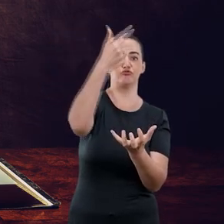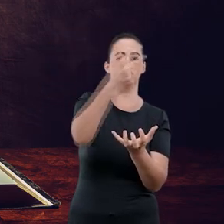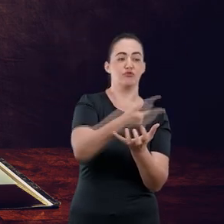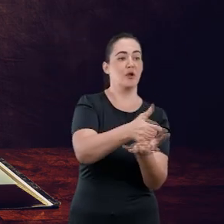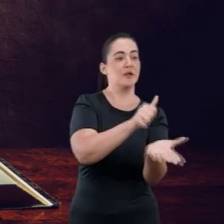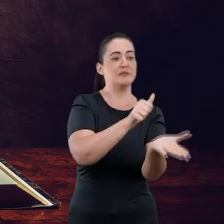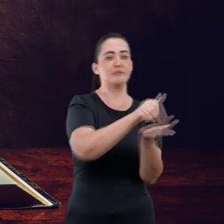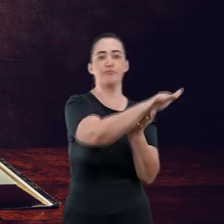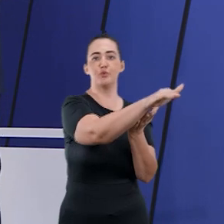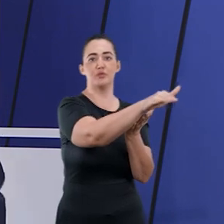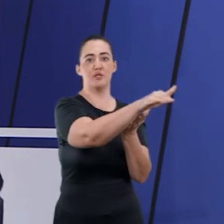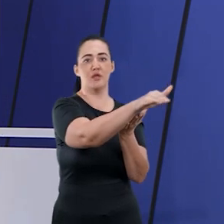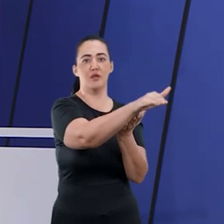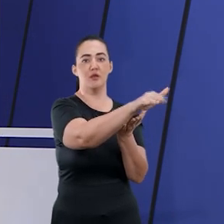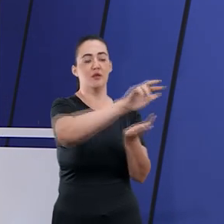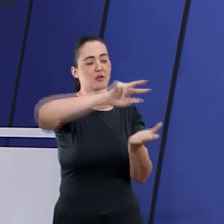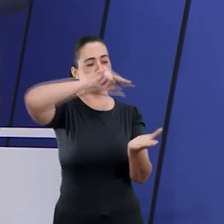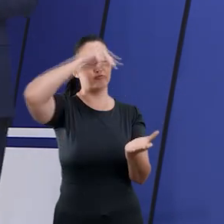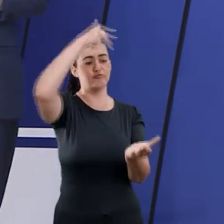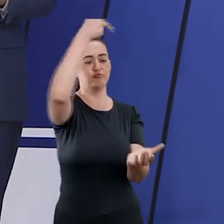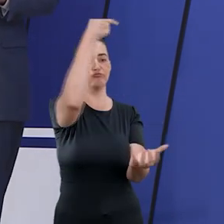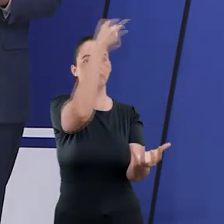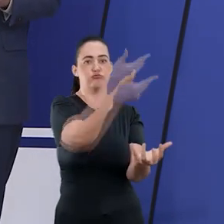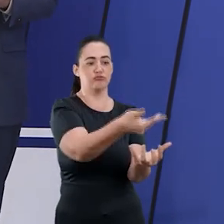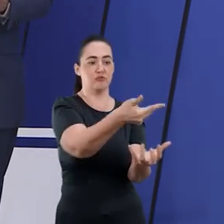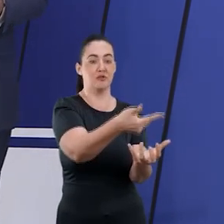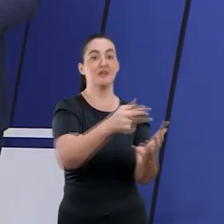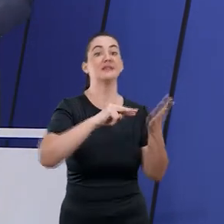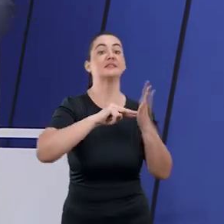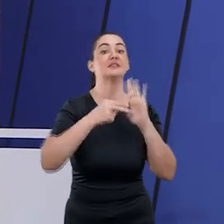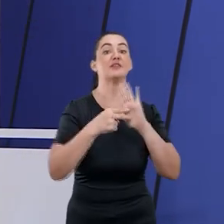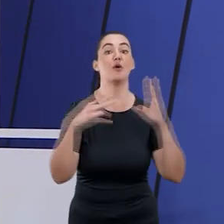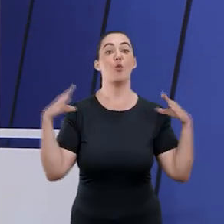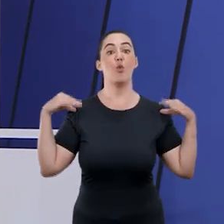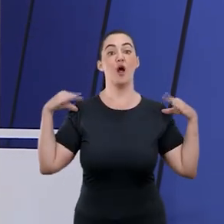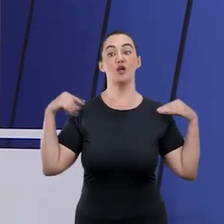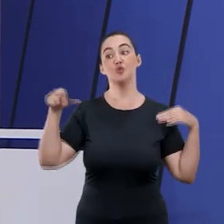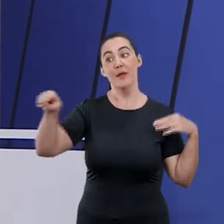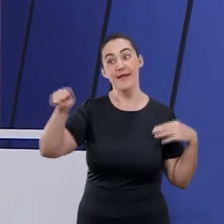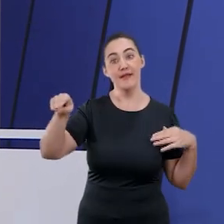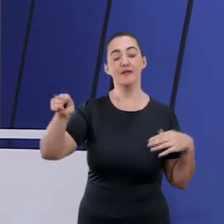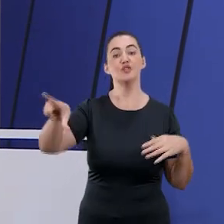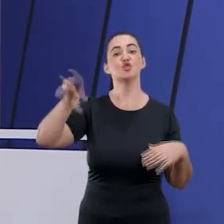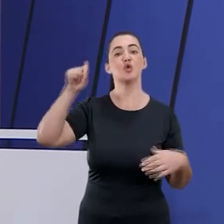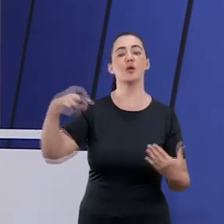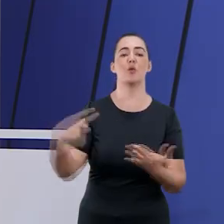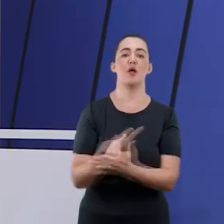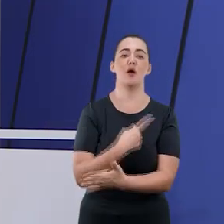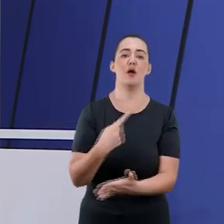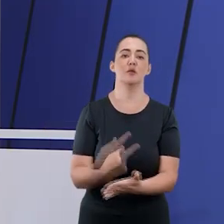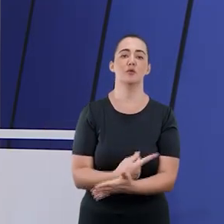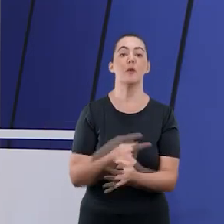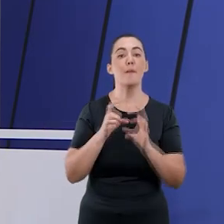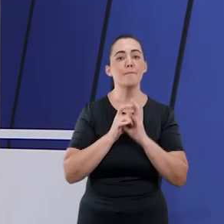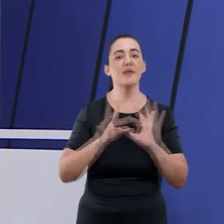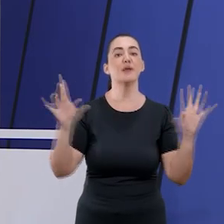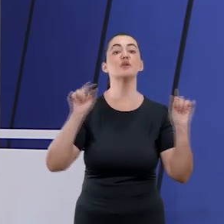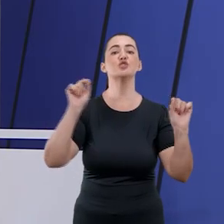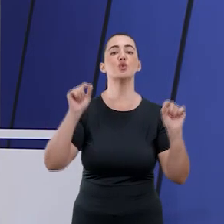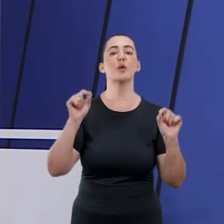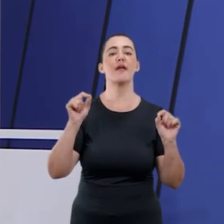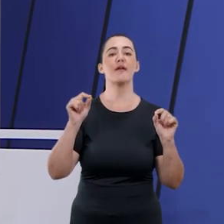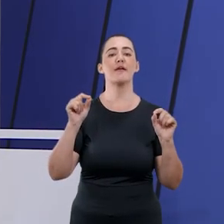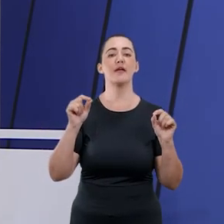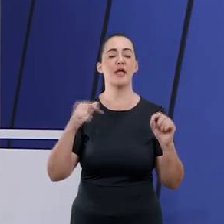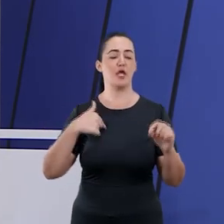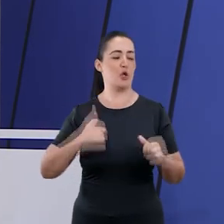contemplem. Ou seja, este anjo escolheu errado e permitiu que a vaidade entrasse